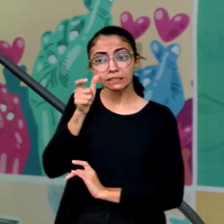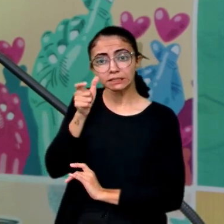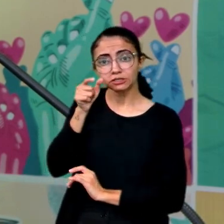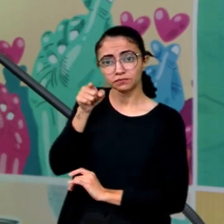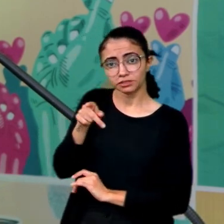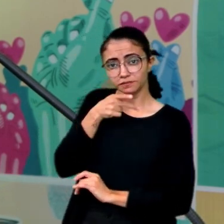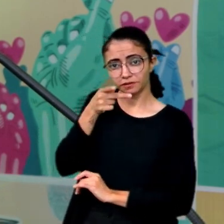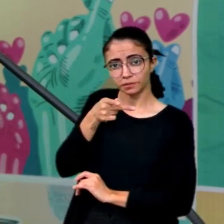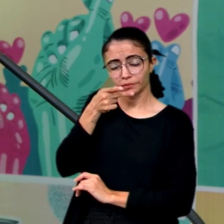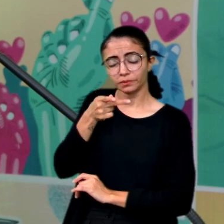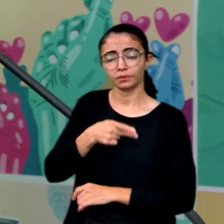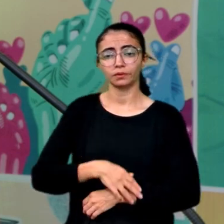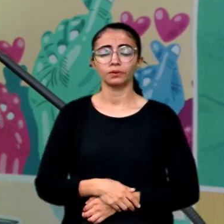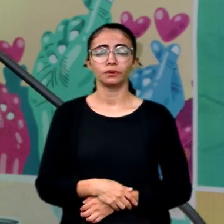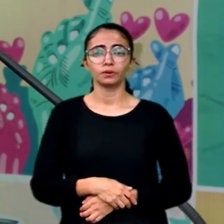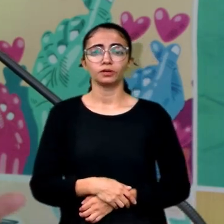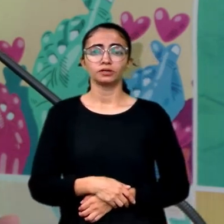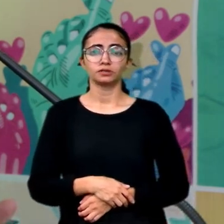questão